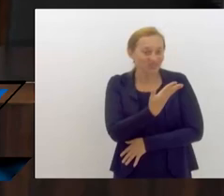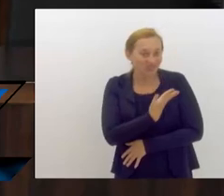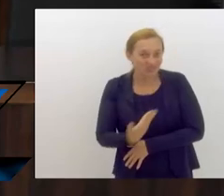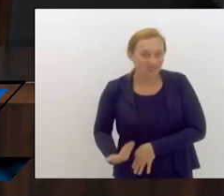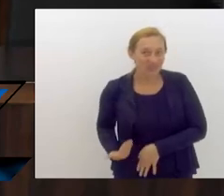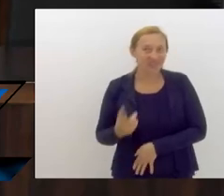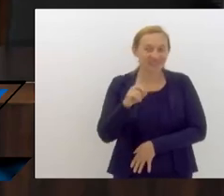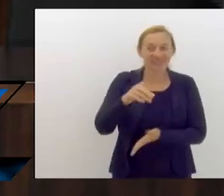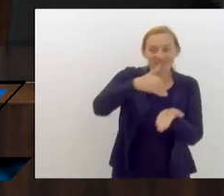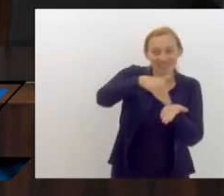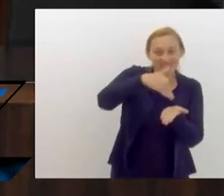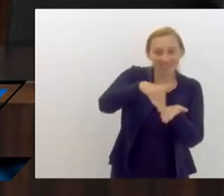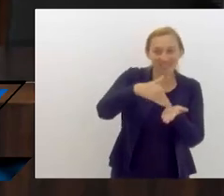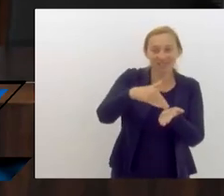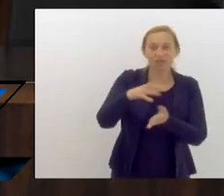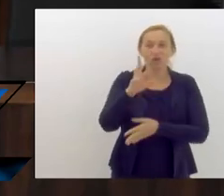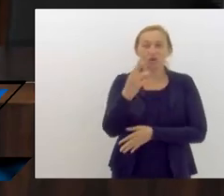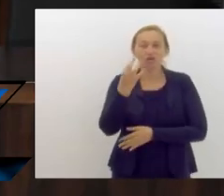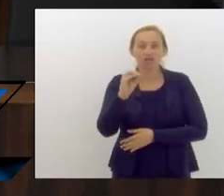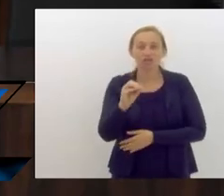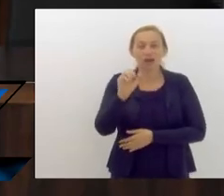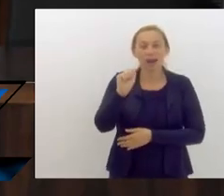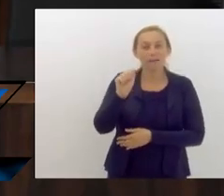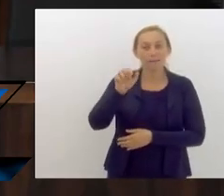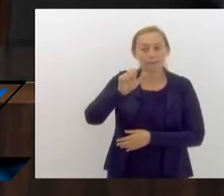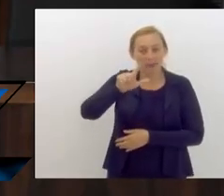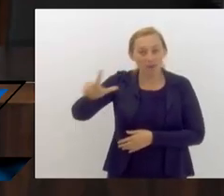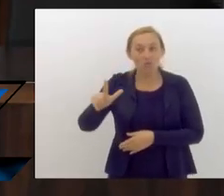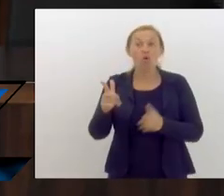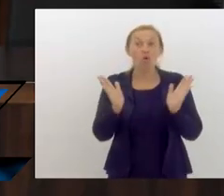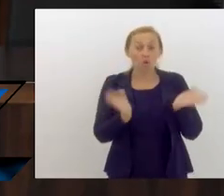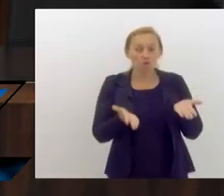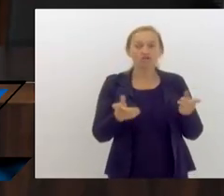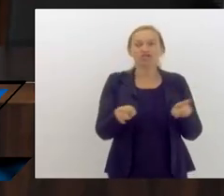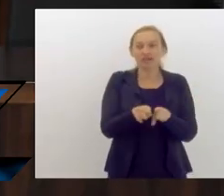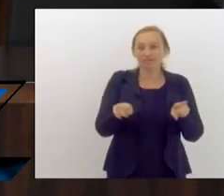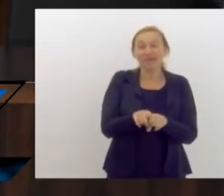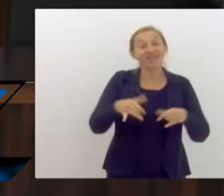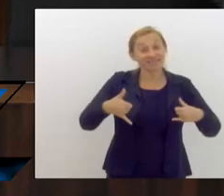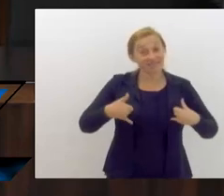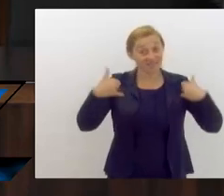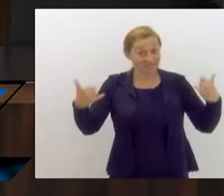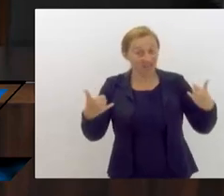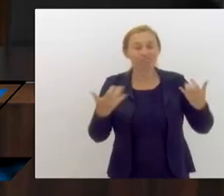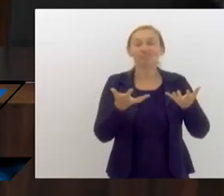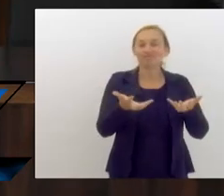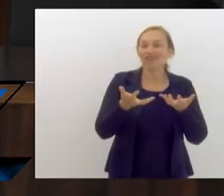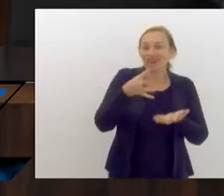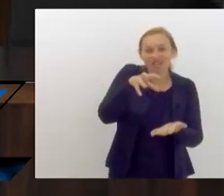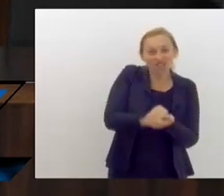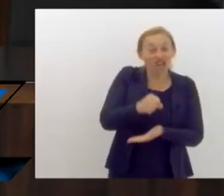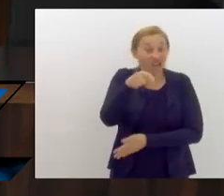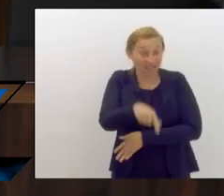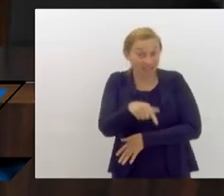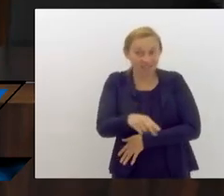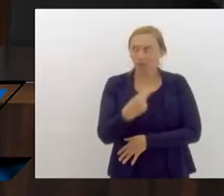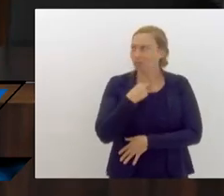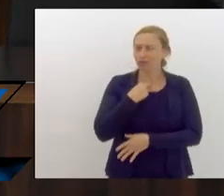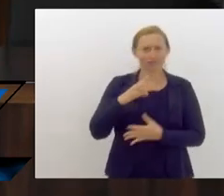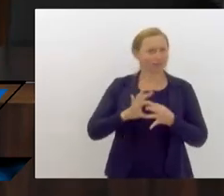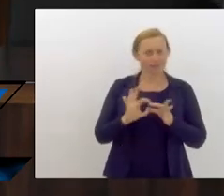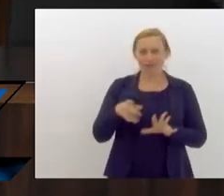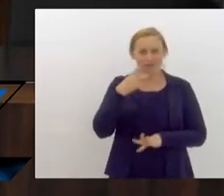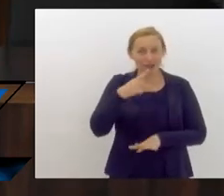secretário Rodrigo Abel que também hoje né faz aniversário então assim quero registrar aqui não podia deixar